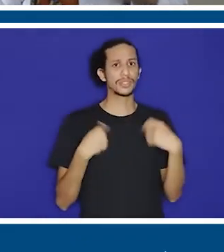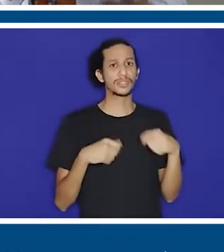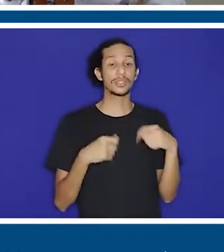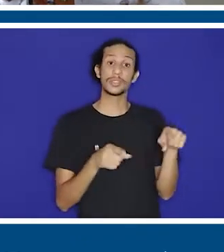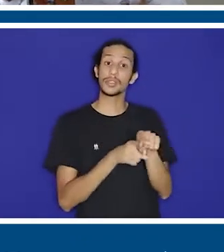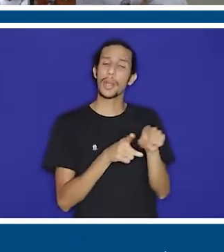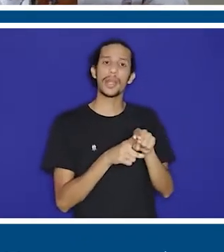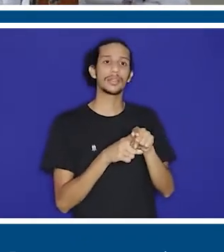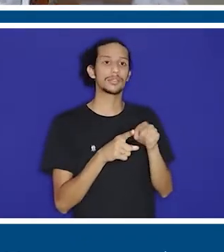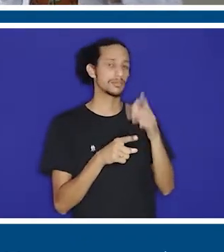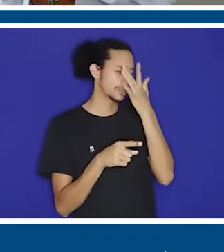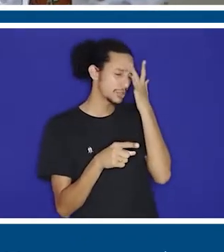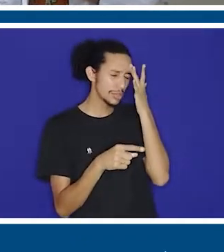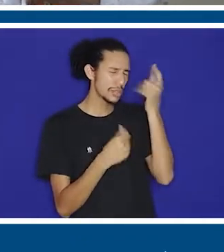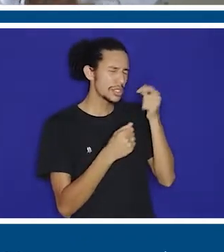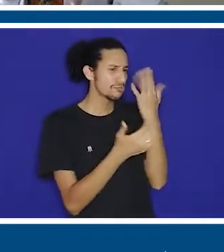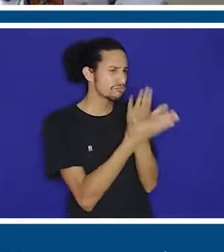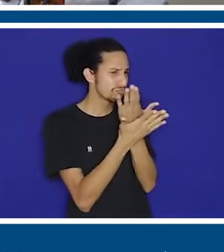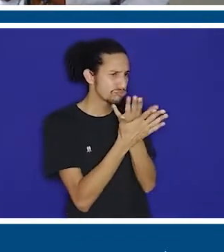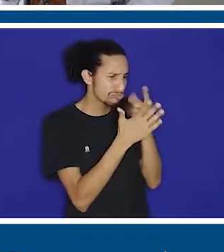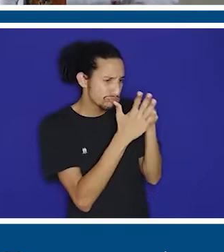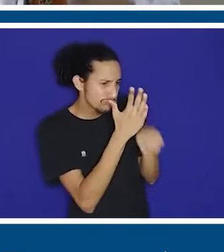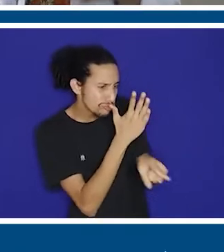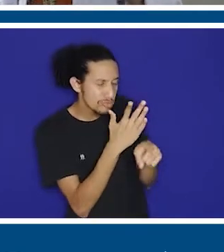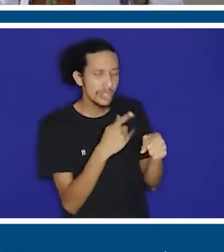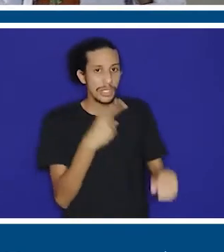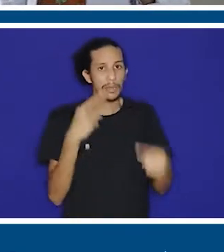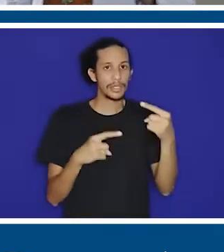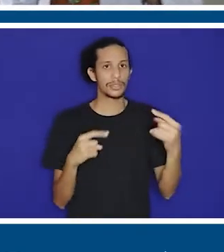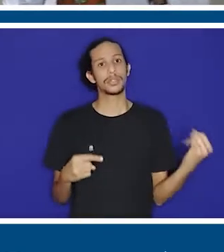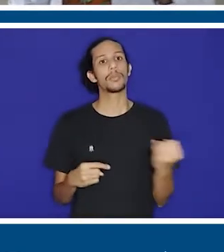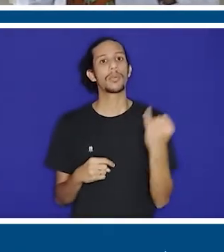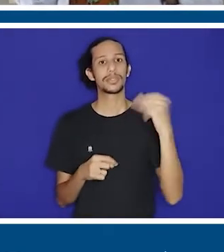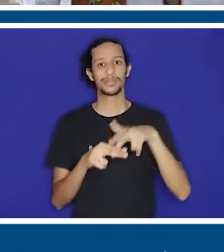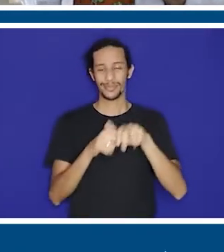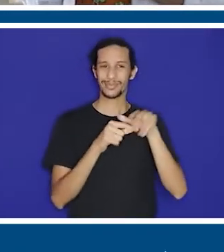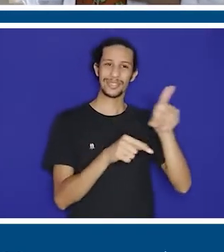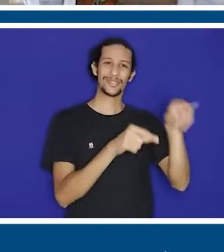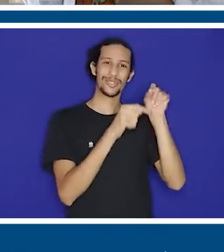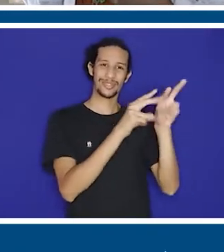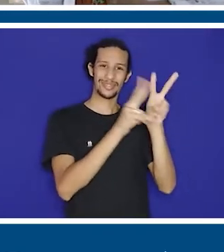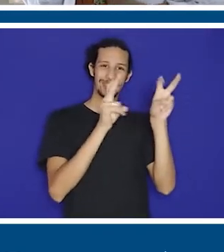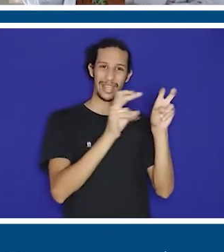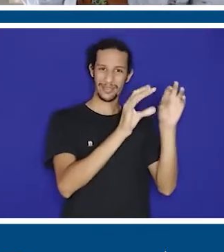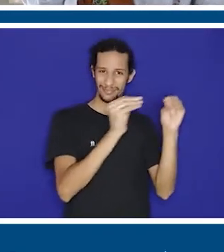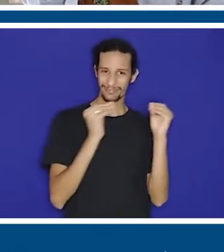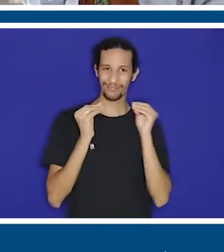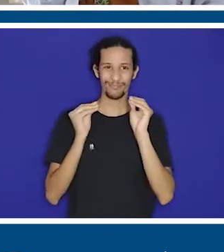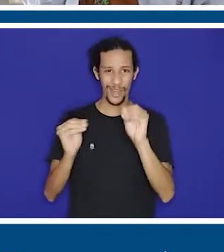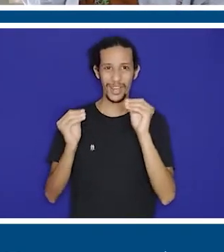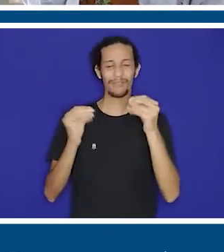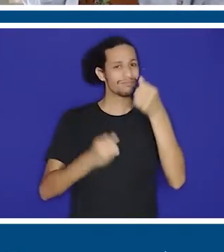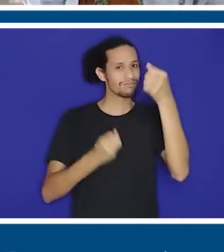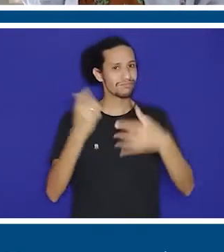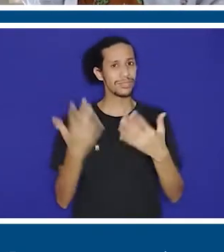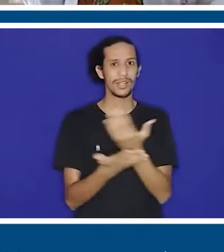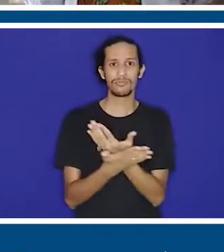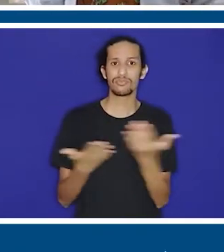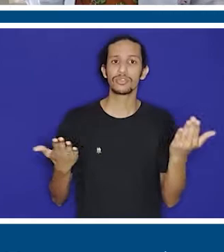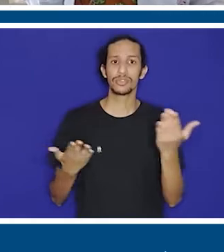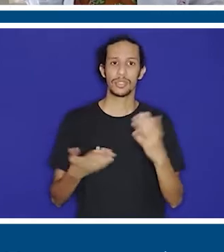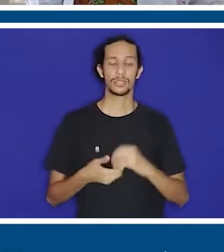mais conhecida, mais debatida. Então eu achei bastante interessante, né,